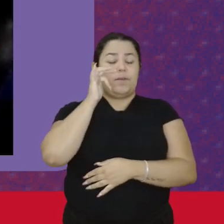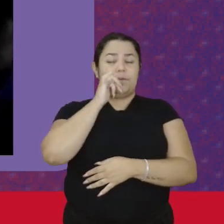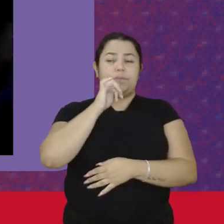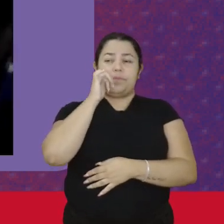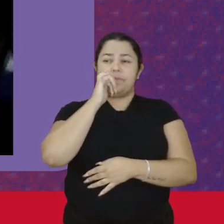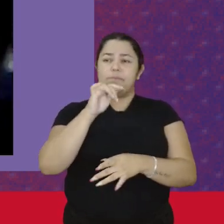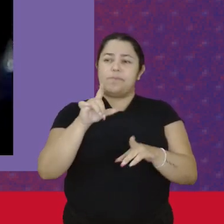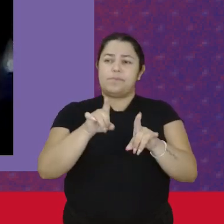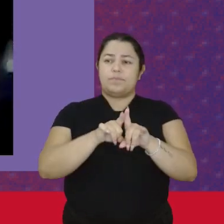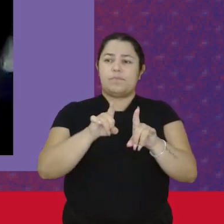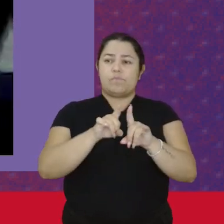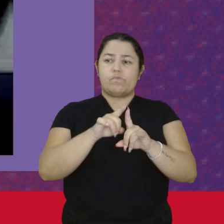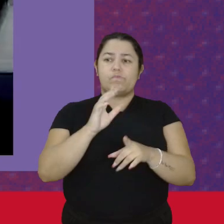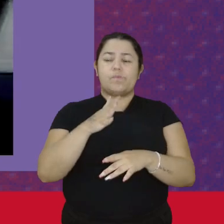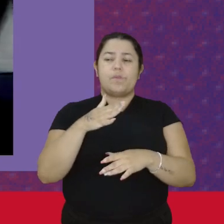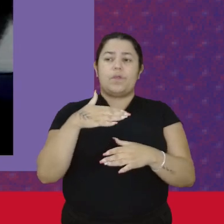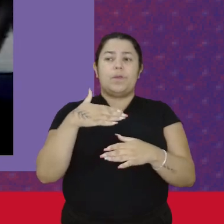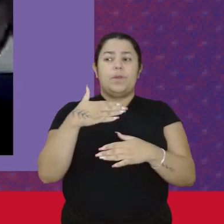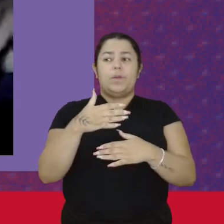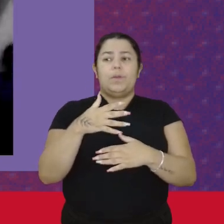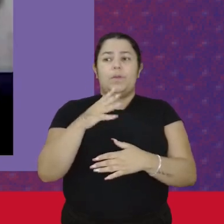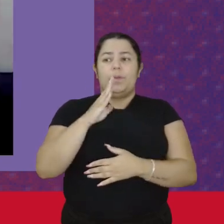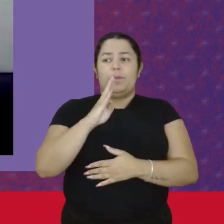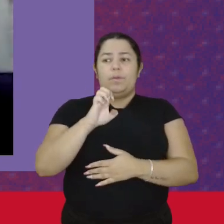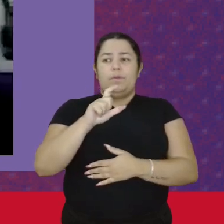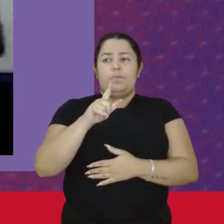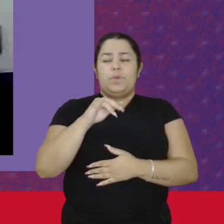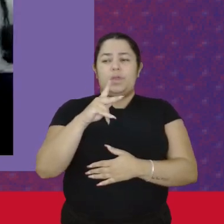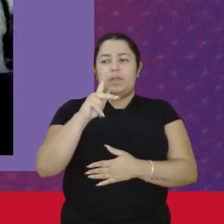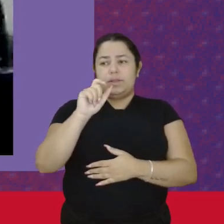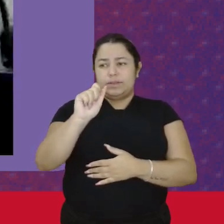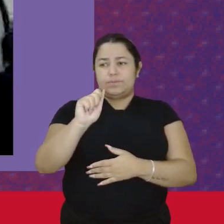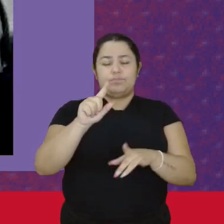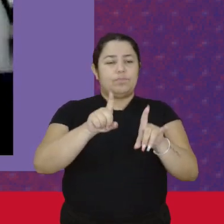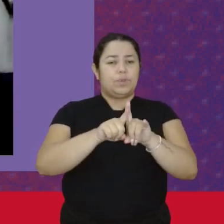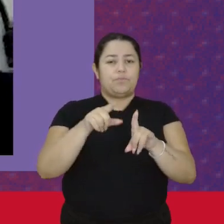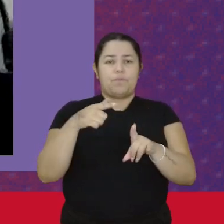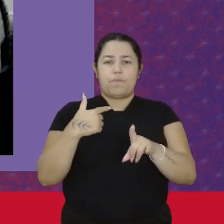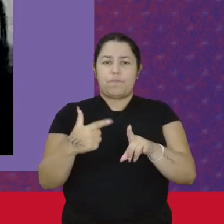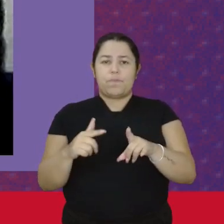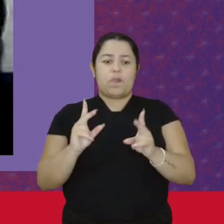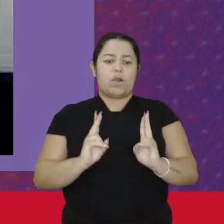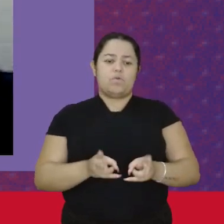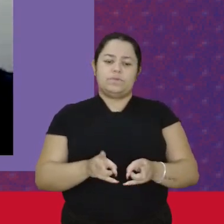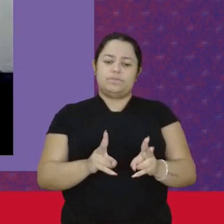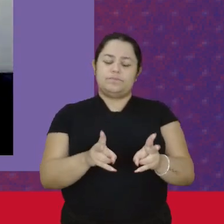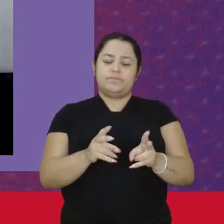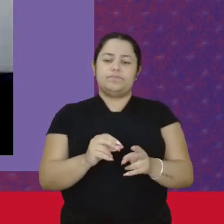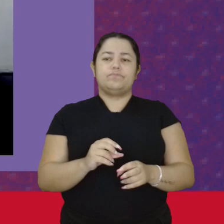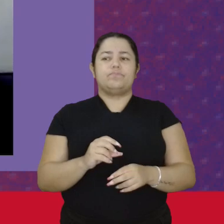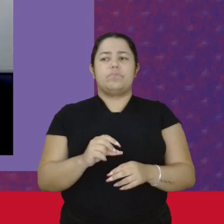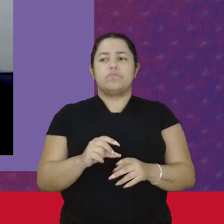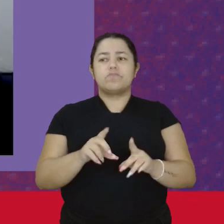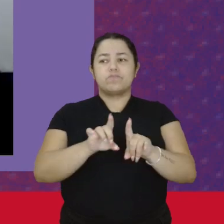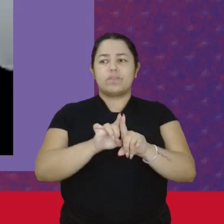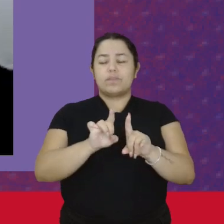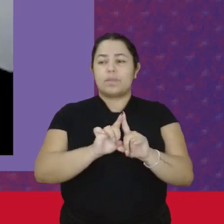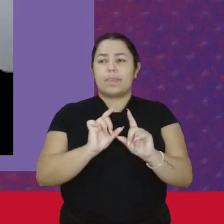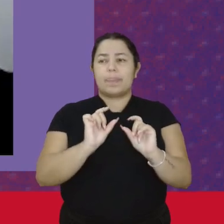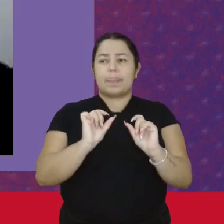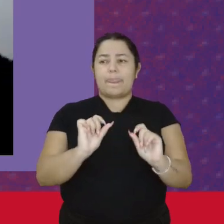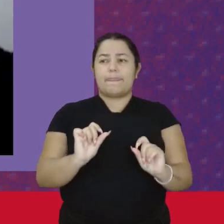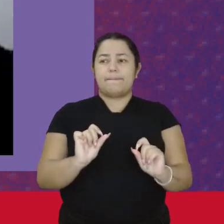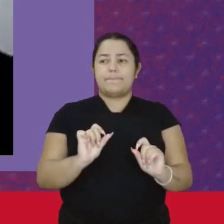a gente pulando, como a Melinha, eu acho que não tem uma continuidade, né, dessas revistas